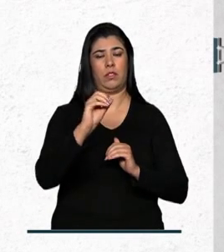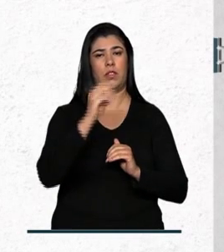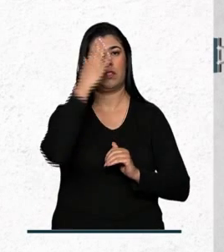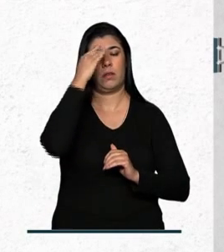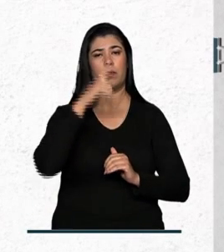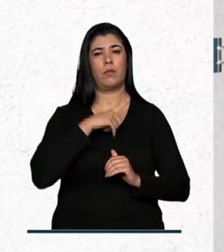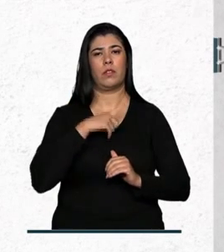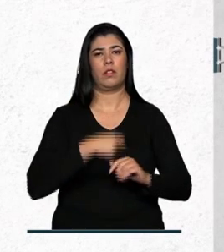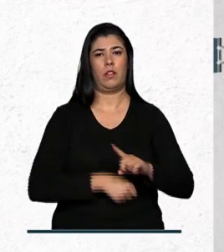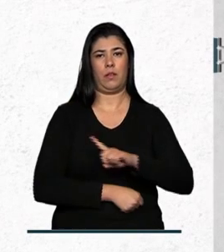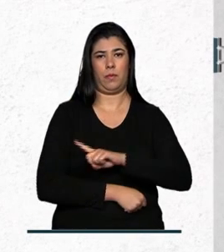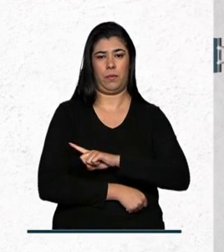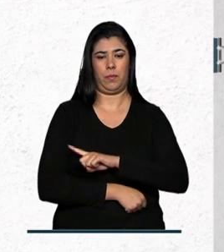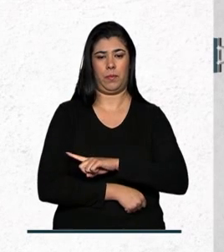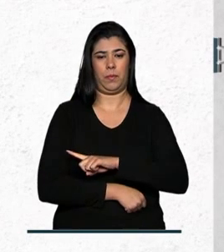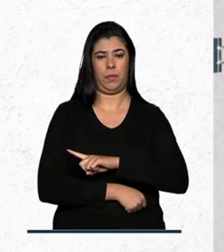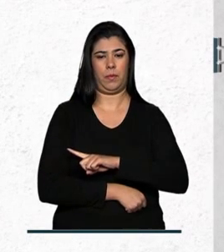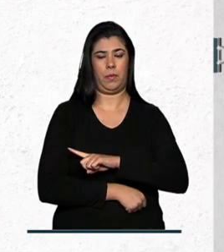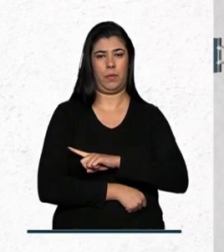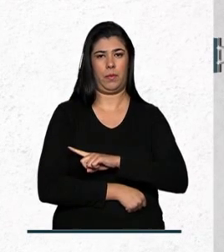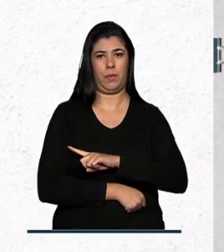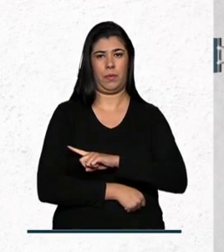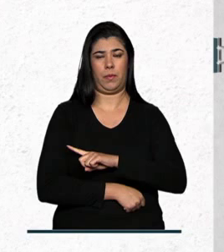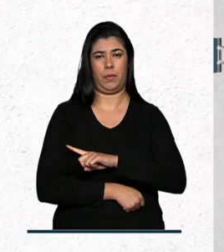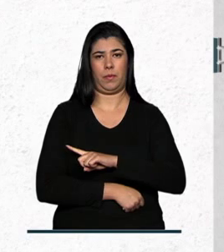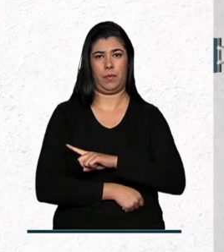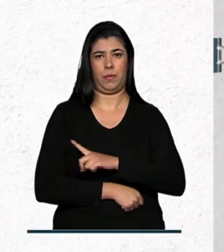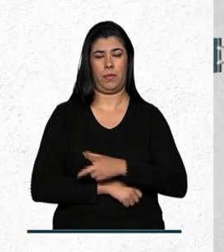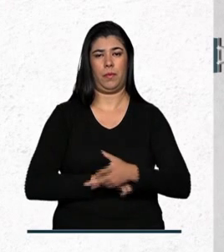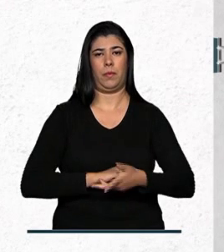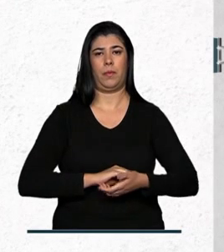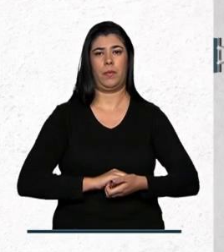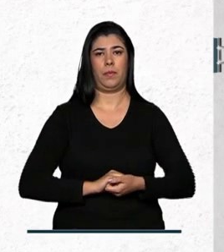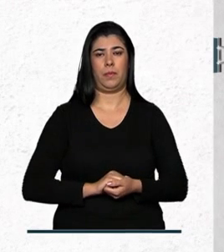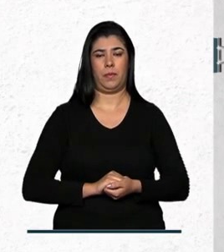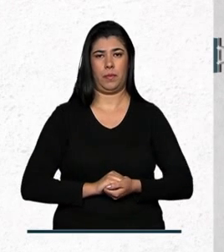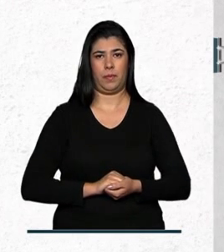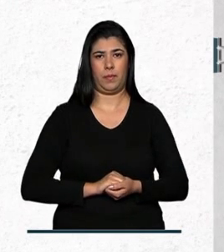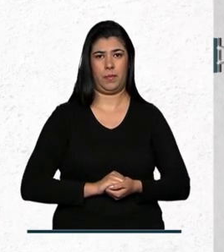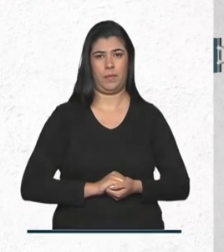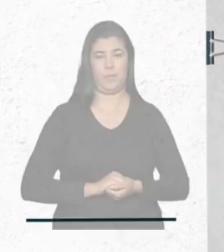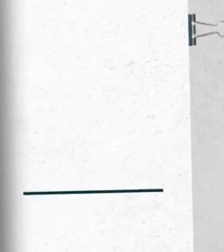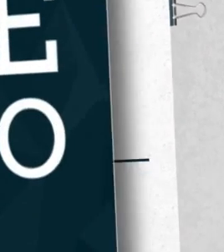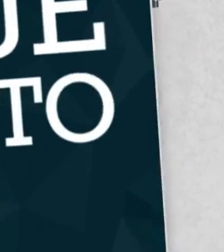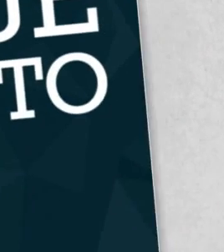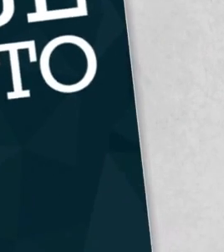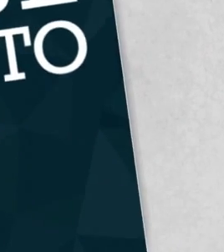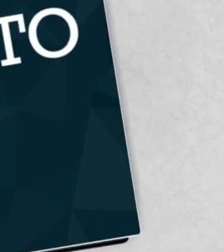Saiba mais em fiesseleção.mec.gov.br.